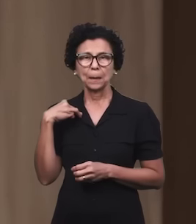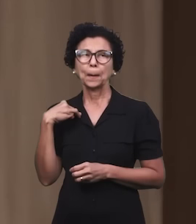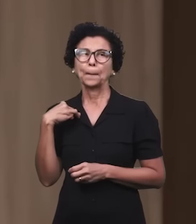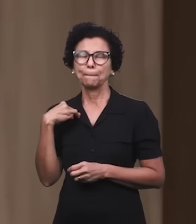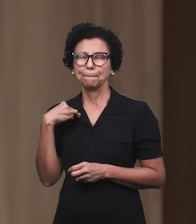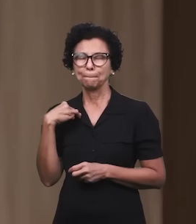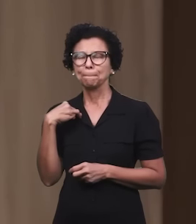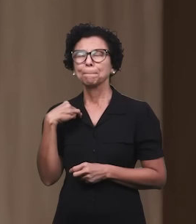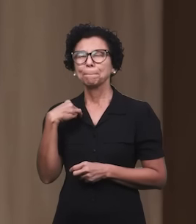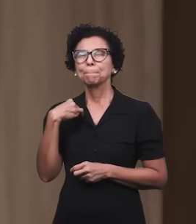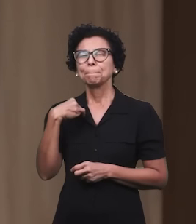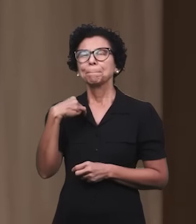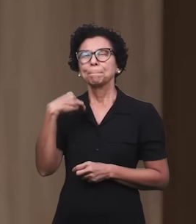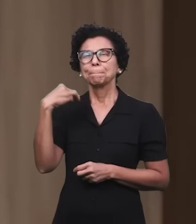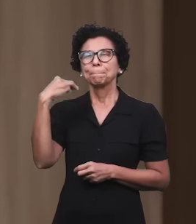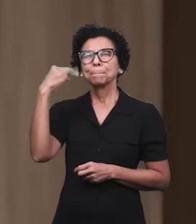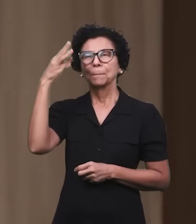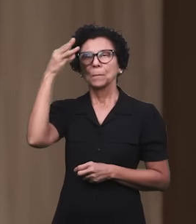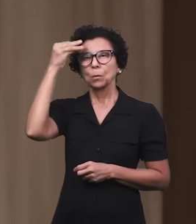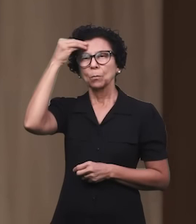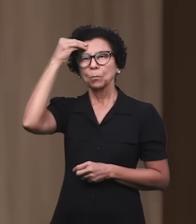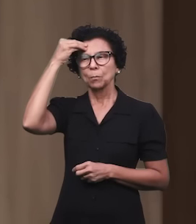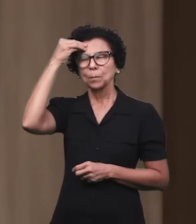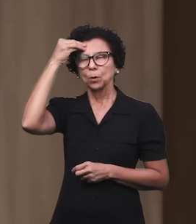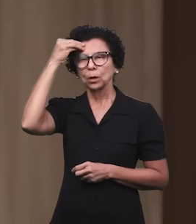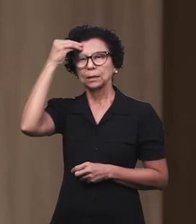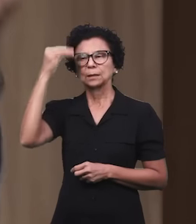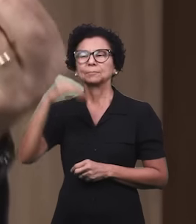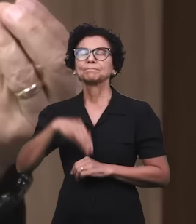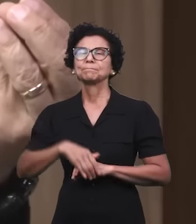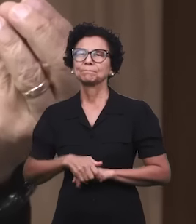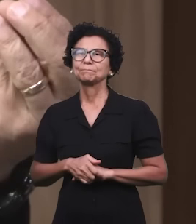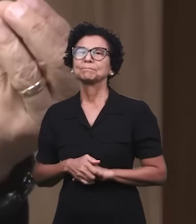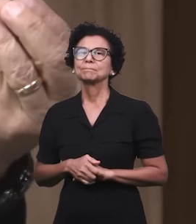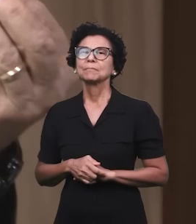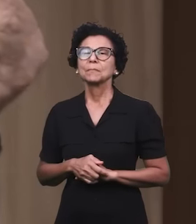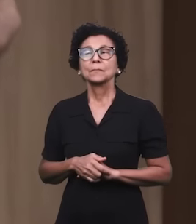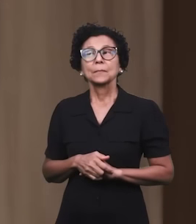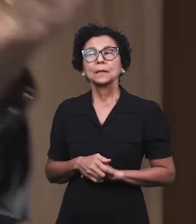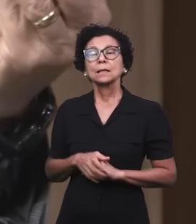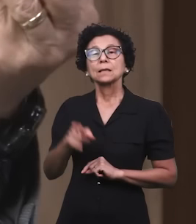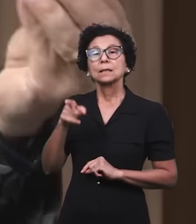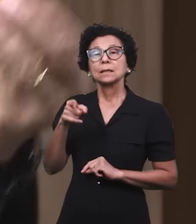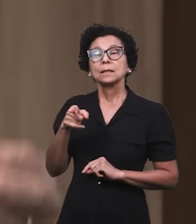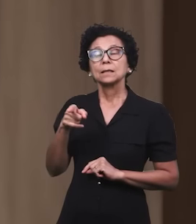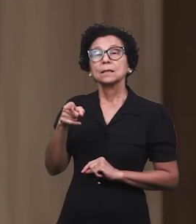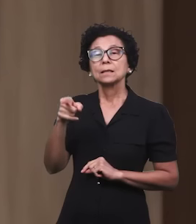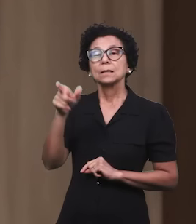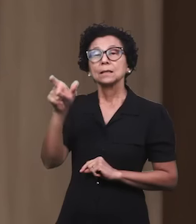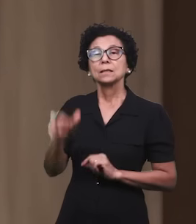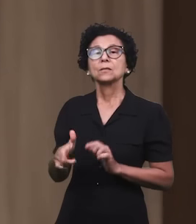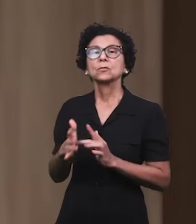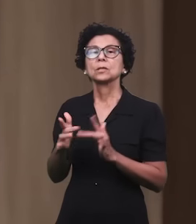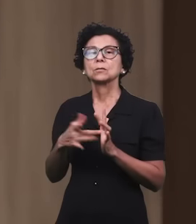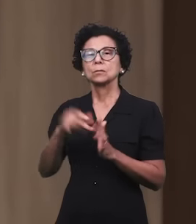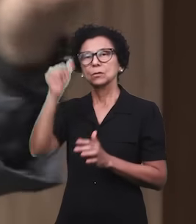se percebe que ela tem a convicção de que o Senhor Jesus, ele tinha uma